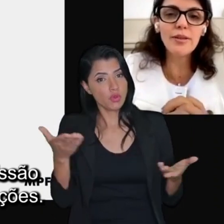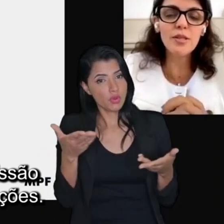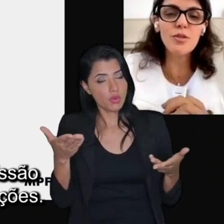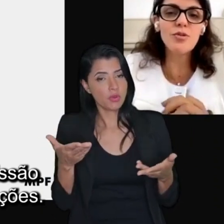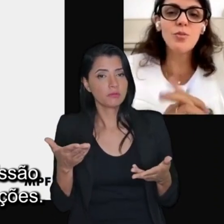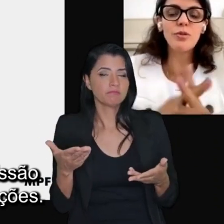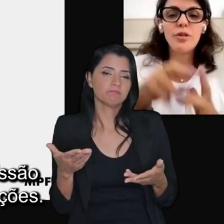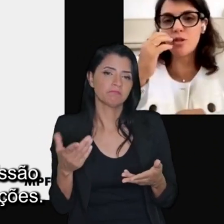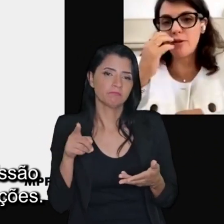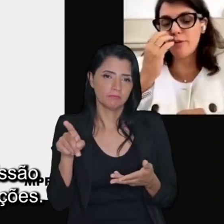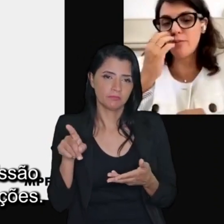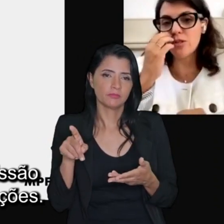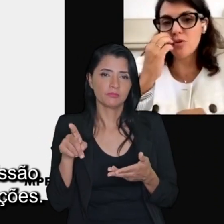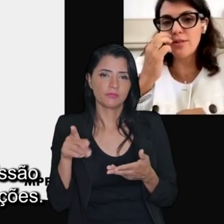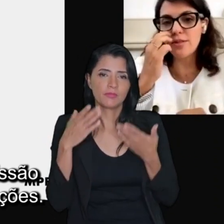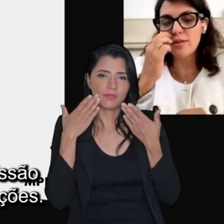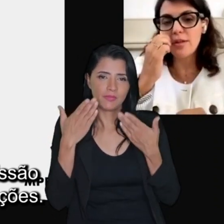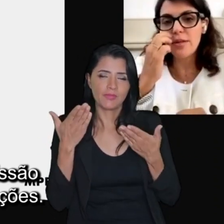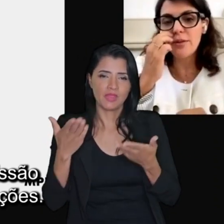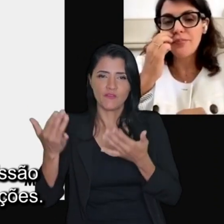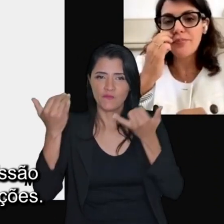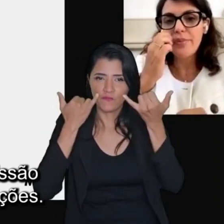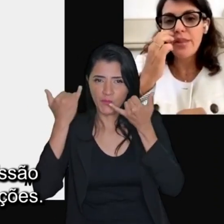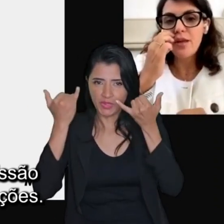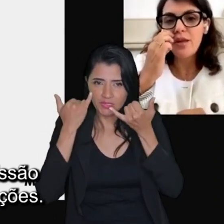eu vou para a transmissão espontânea de informações.